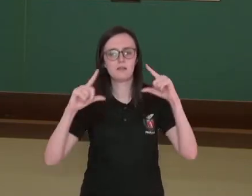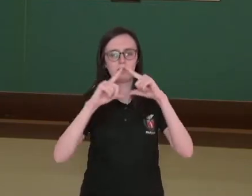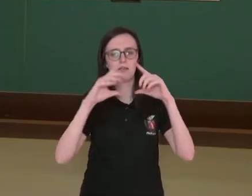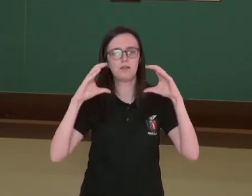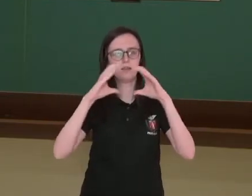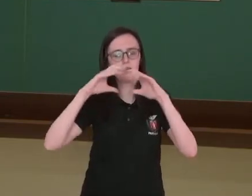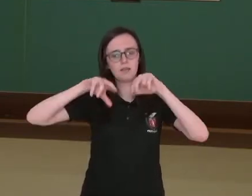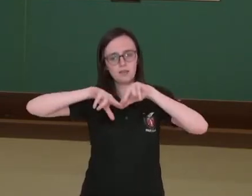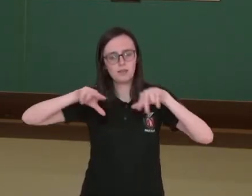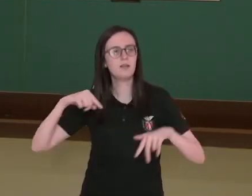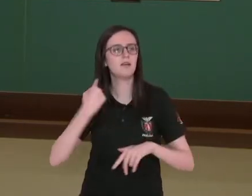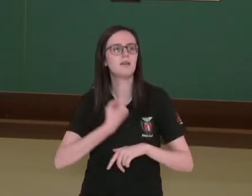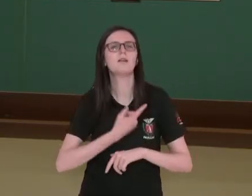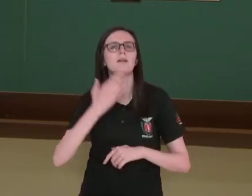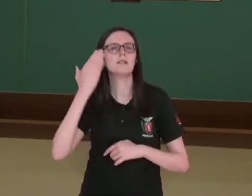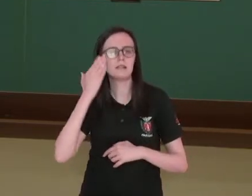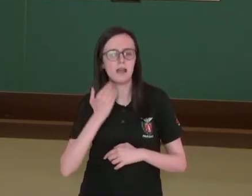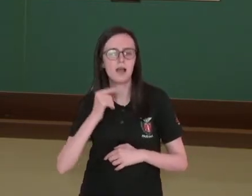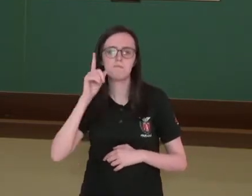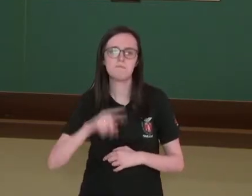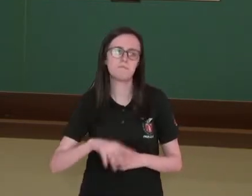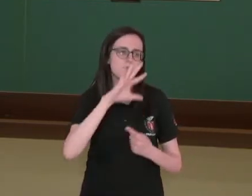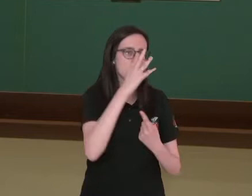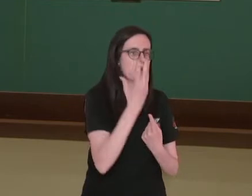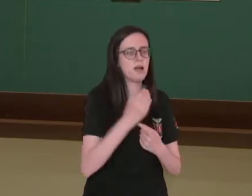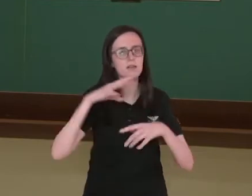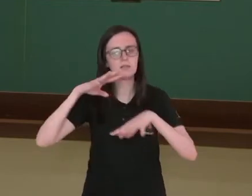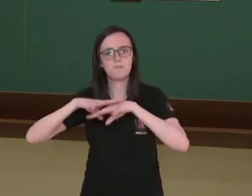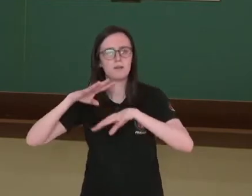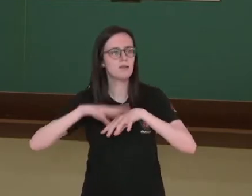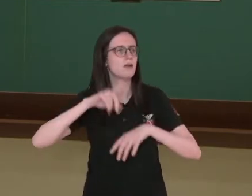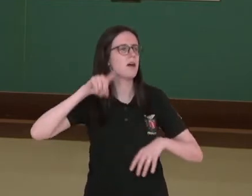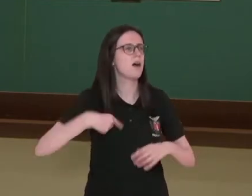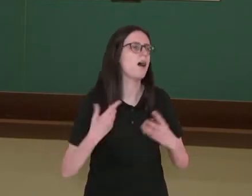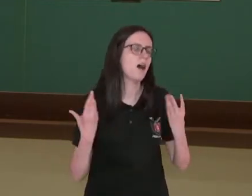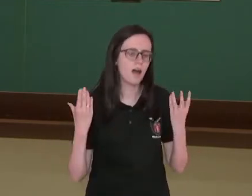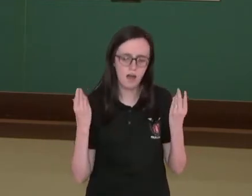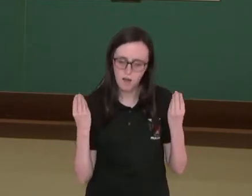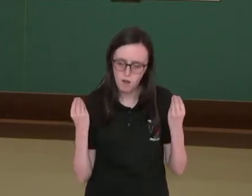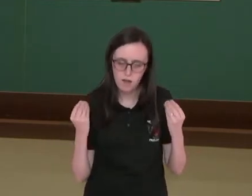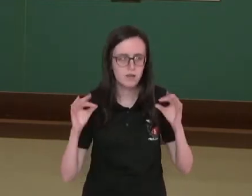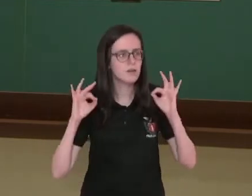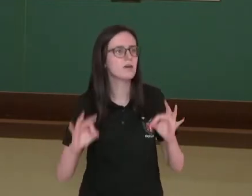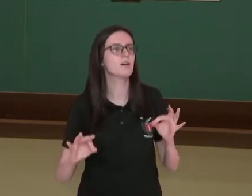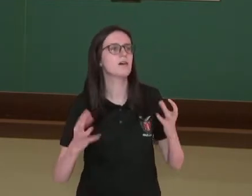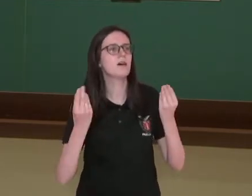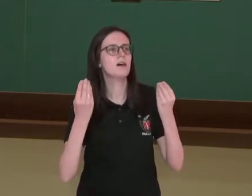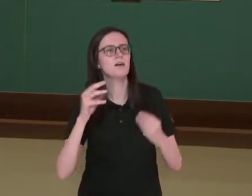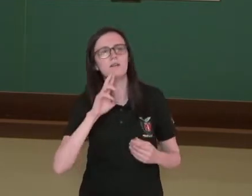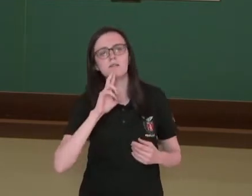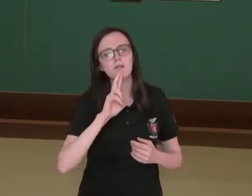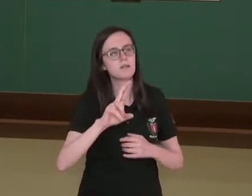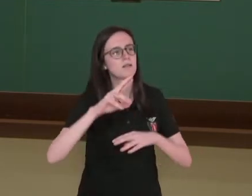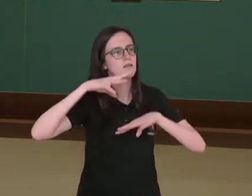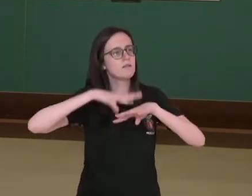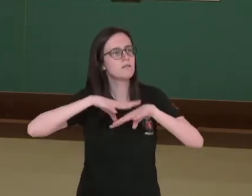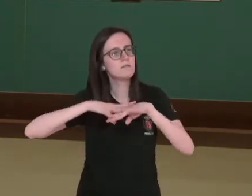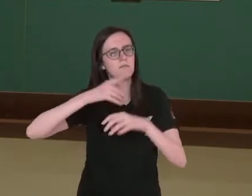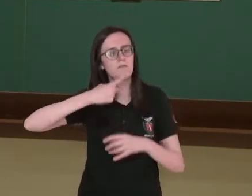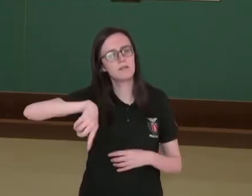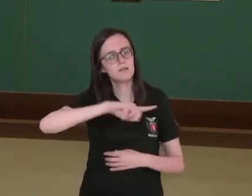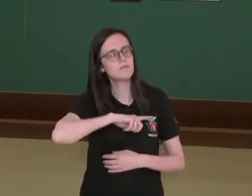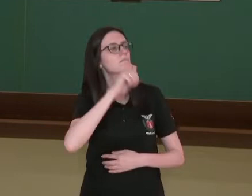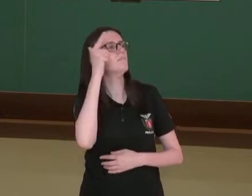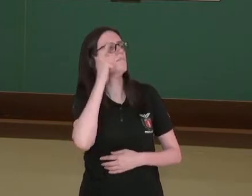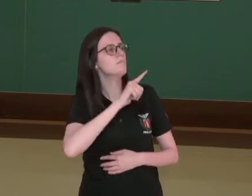a ver, tanto com a arte, tanto com a matemática. E tem muitos mesmos resultados matemáticos que a gente